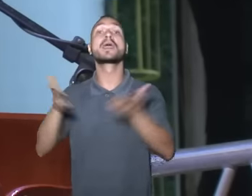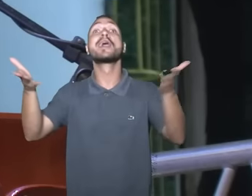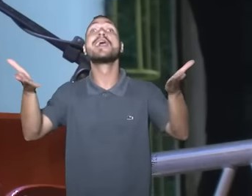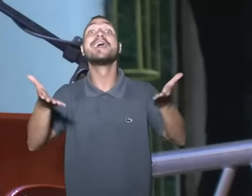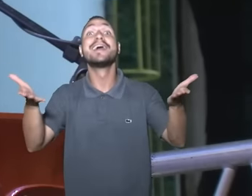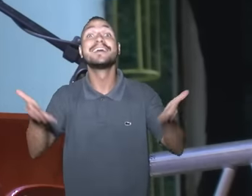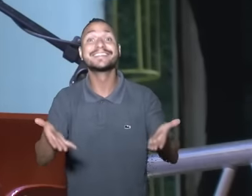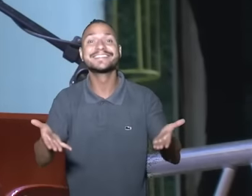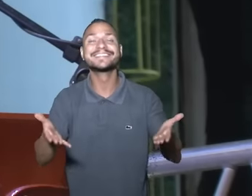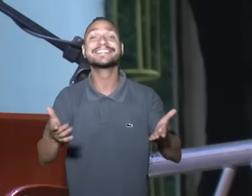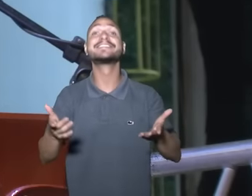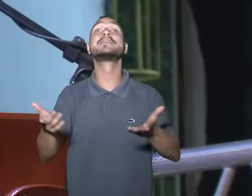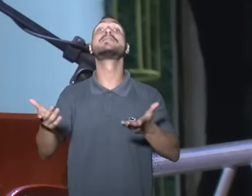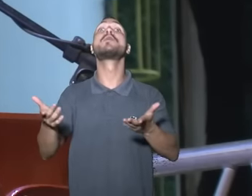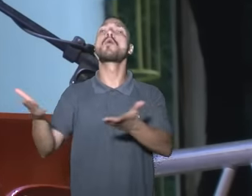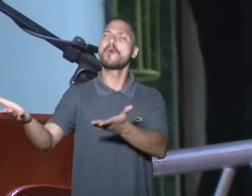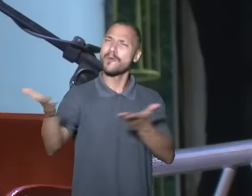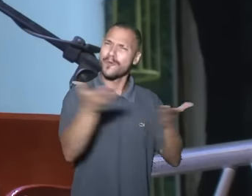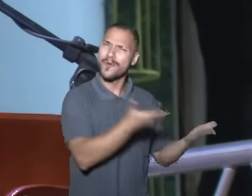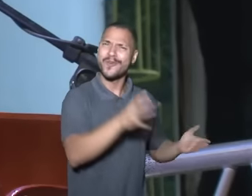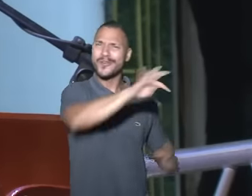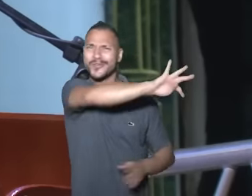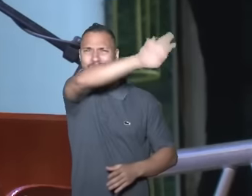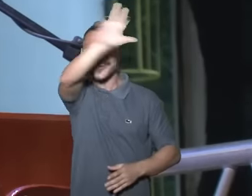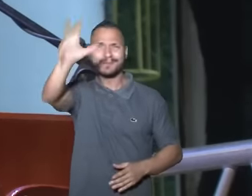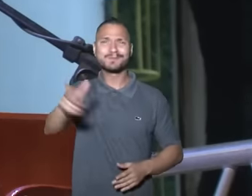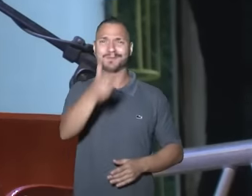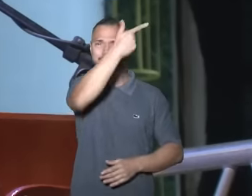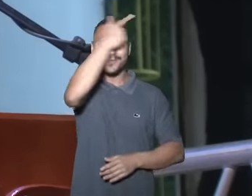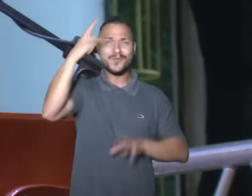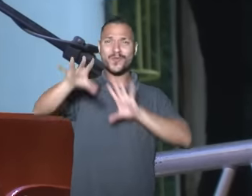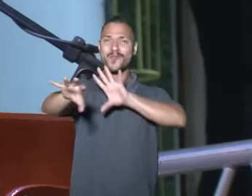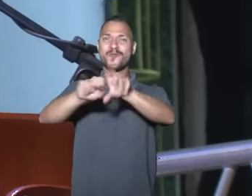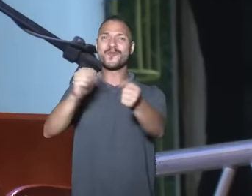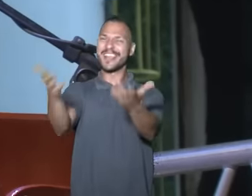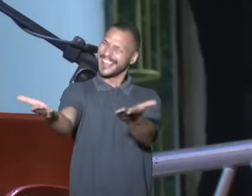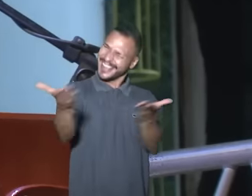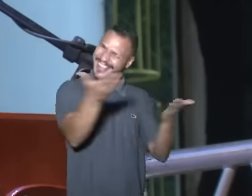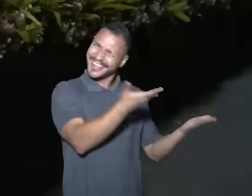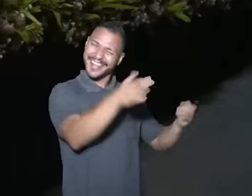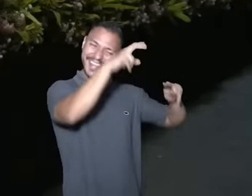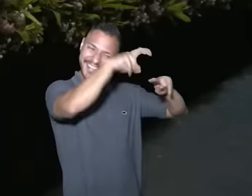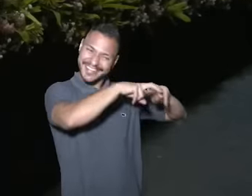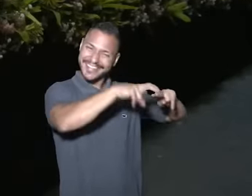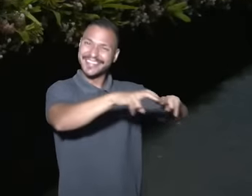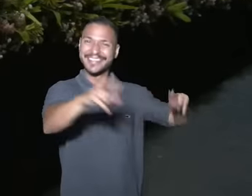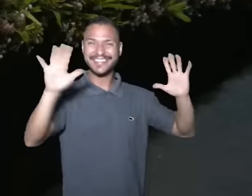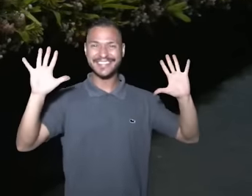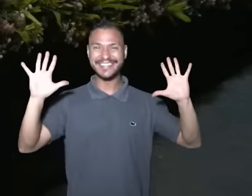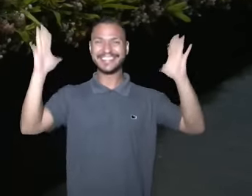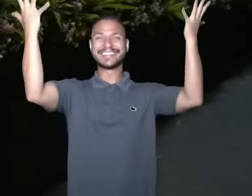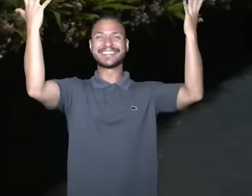Neste momento, convidamos os formandos para tomarem os seus lugares.